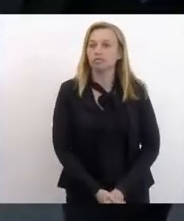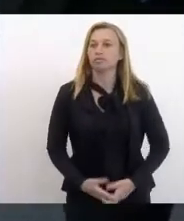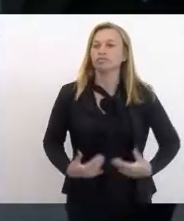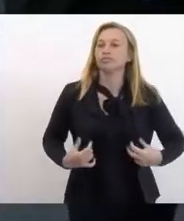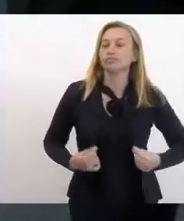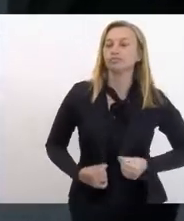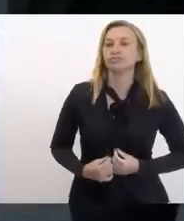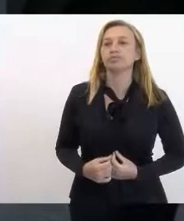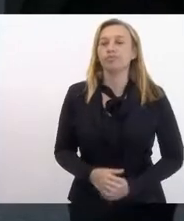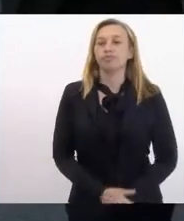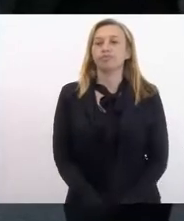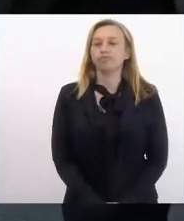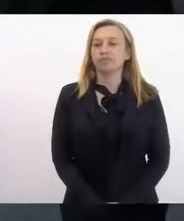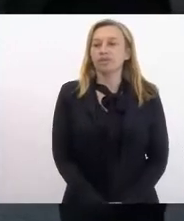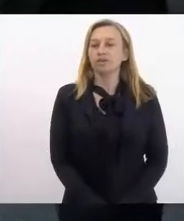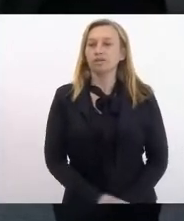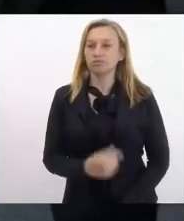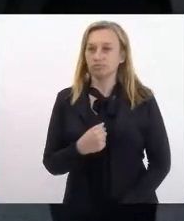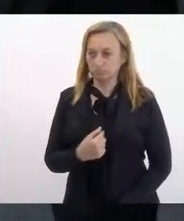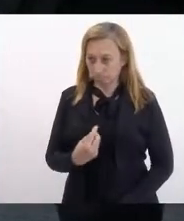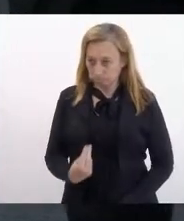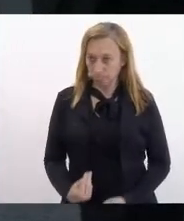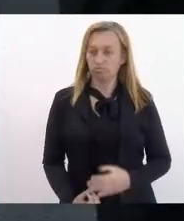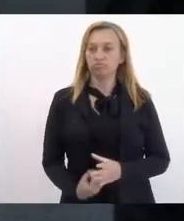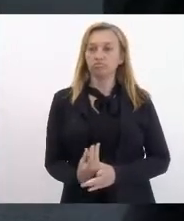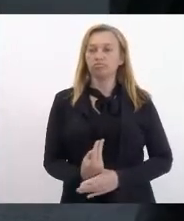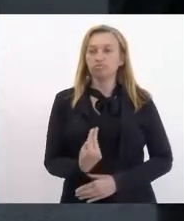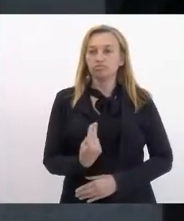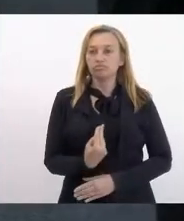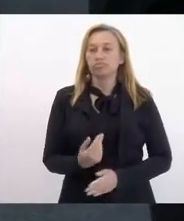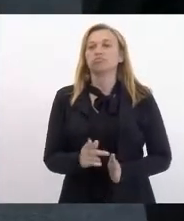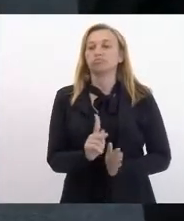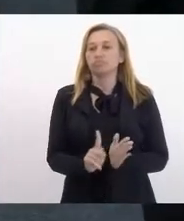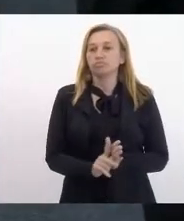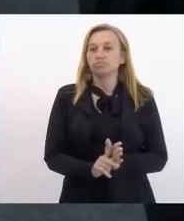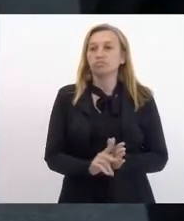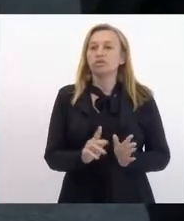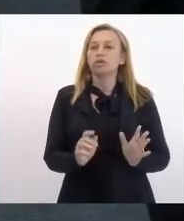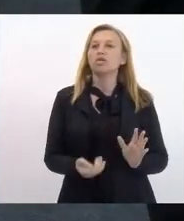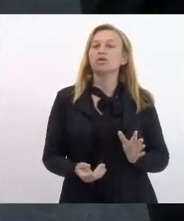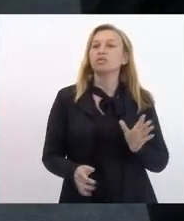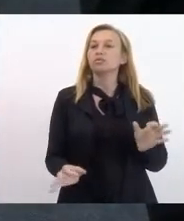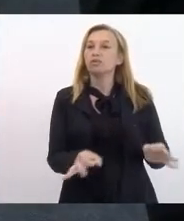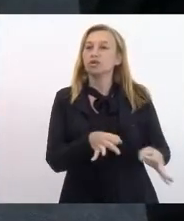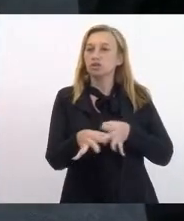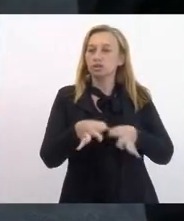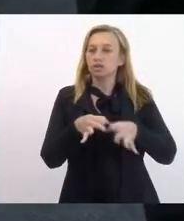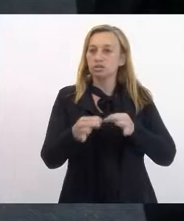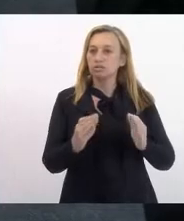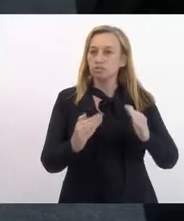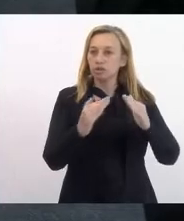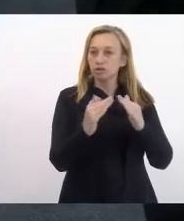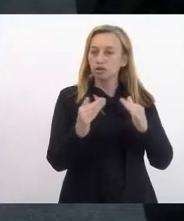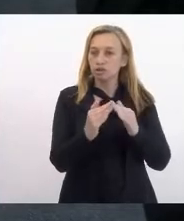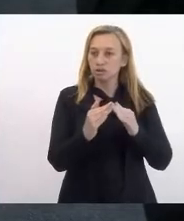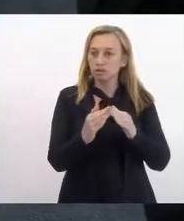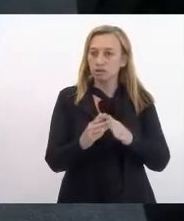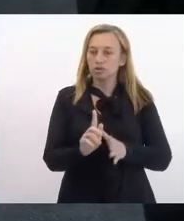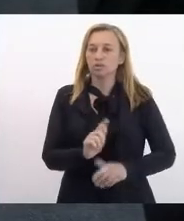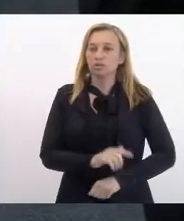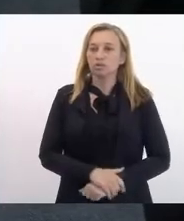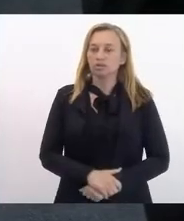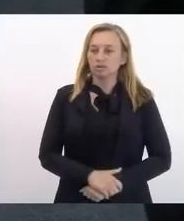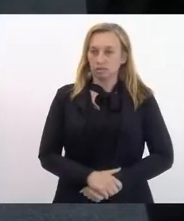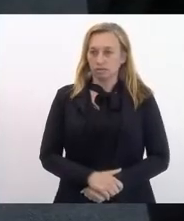do qual sou coautor, para fomentar projetos habitacionais na modalidade autogestionária,